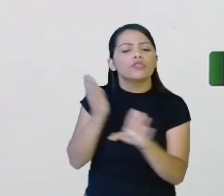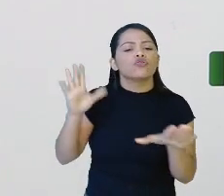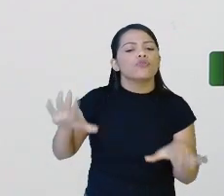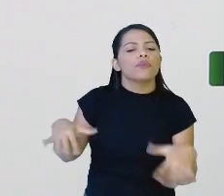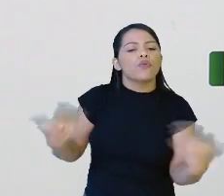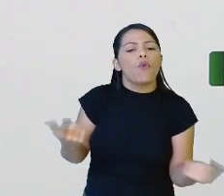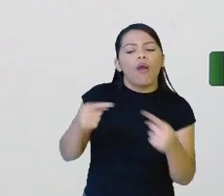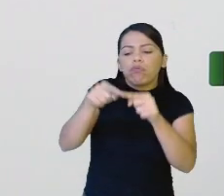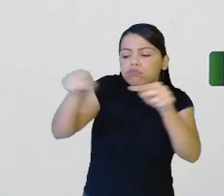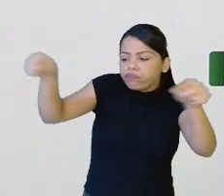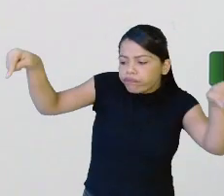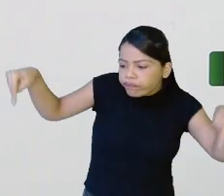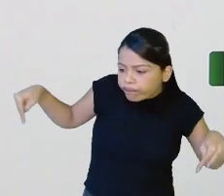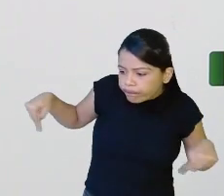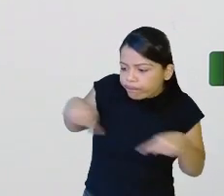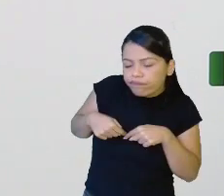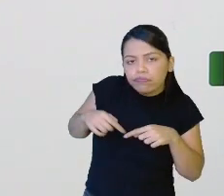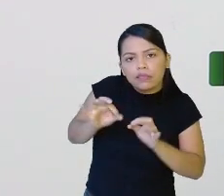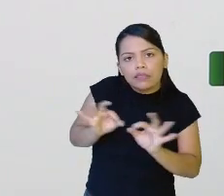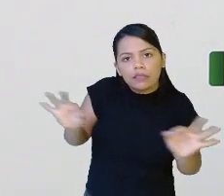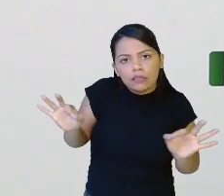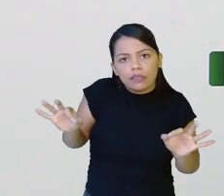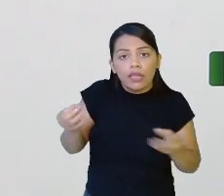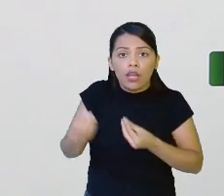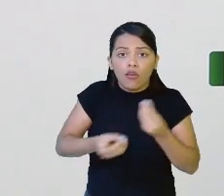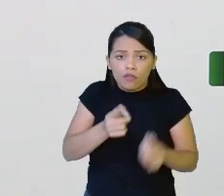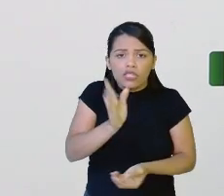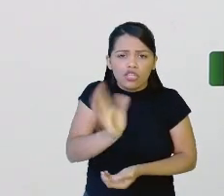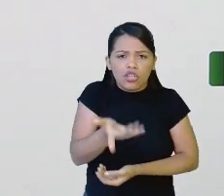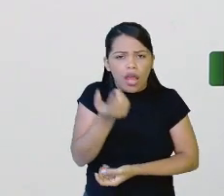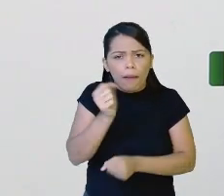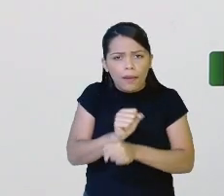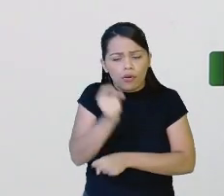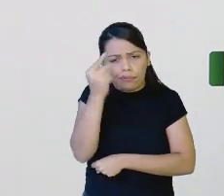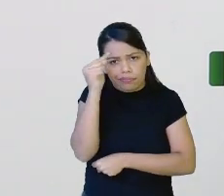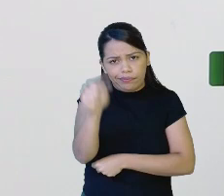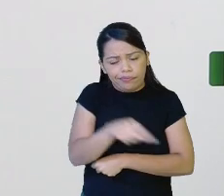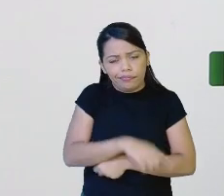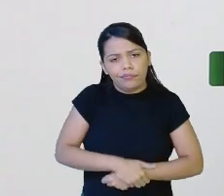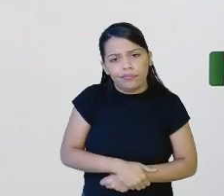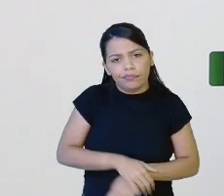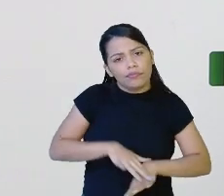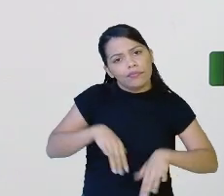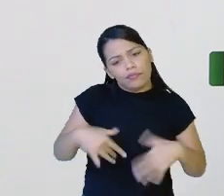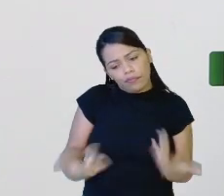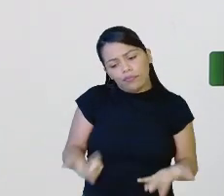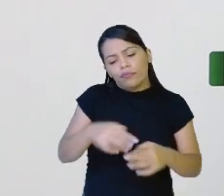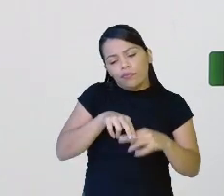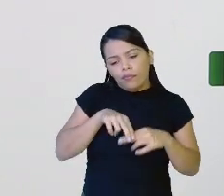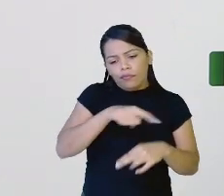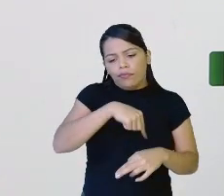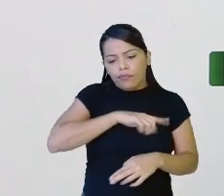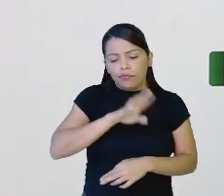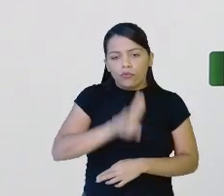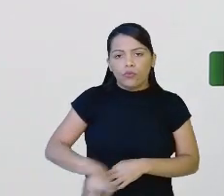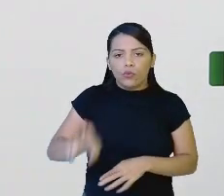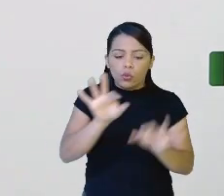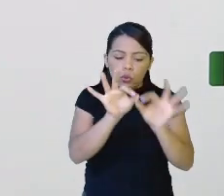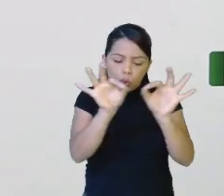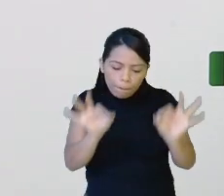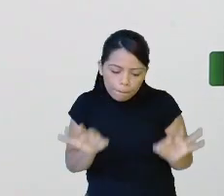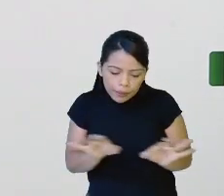a distância que você percorreu? Você já parou para pensar nisso? É por isso que a gente utiliza perímetro. Você,